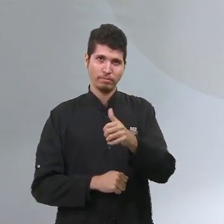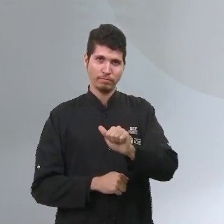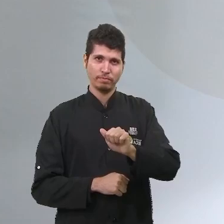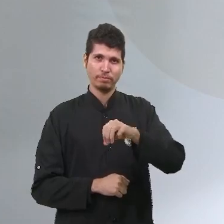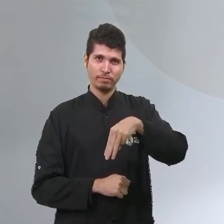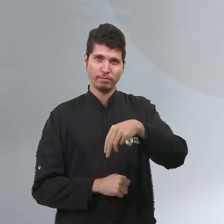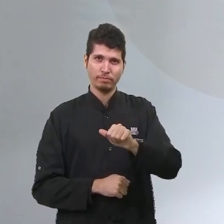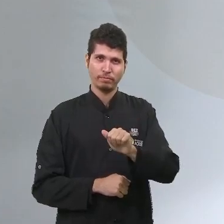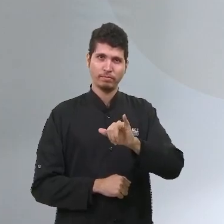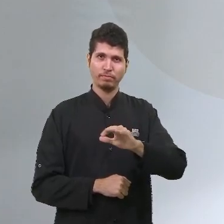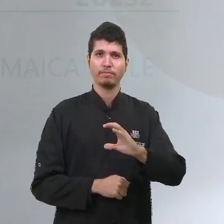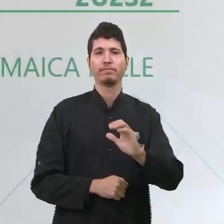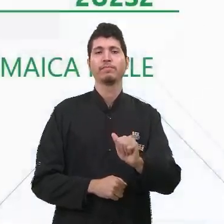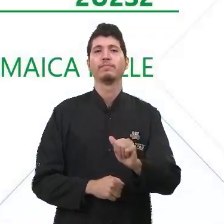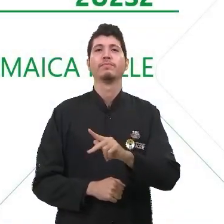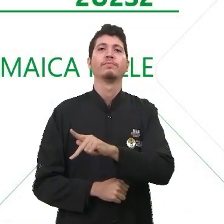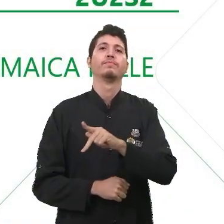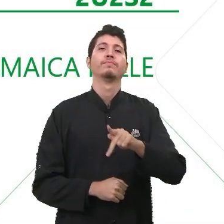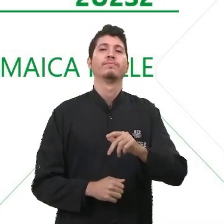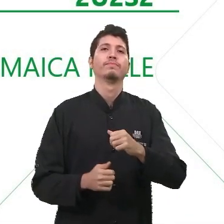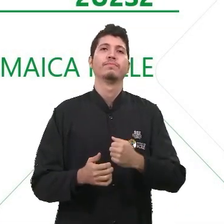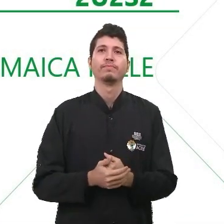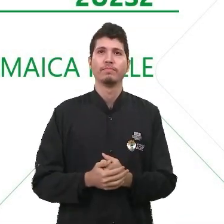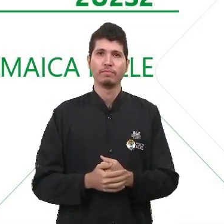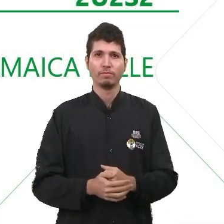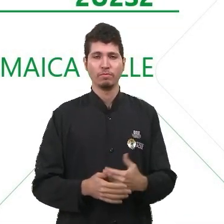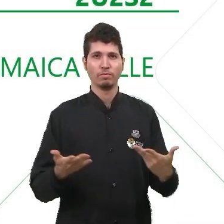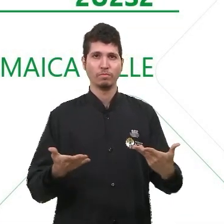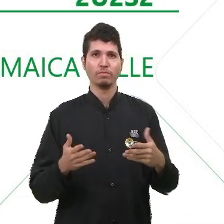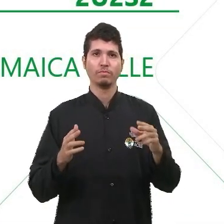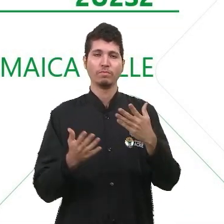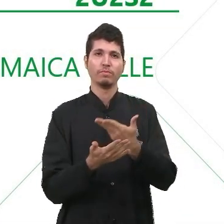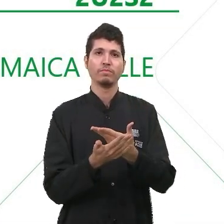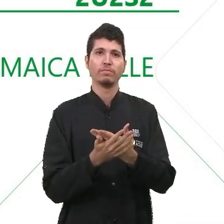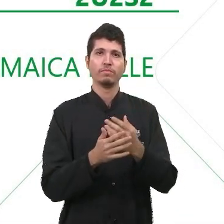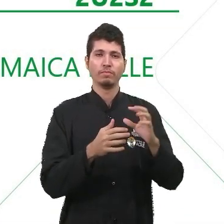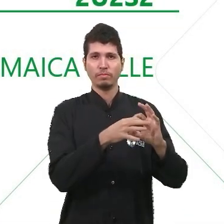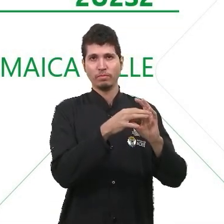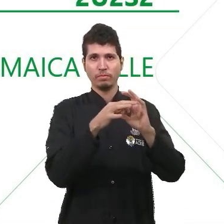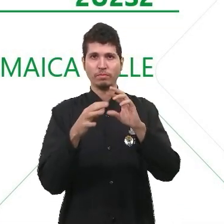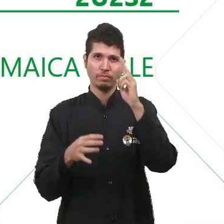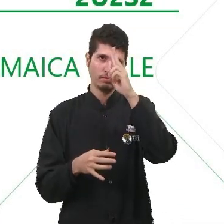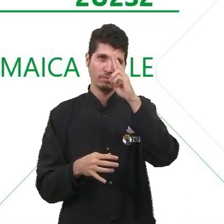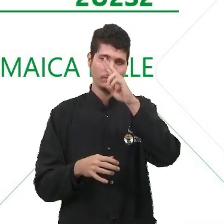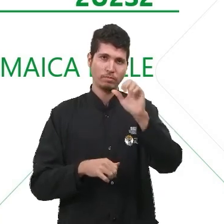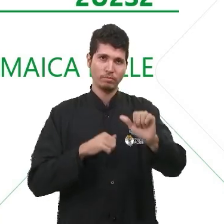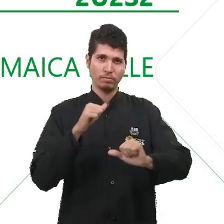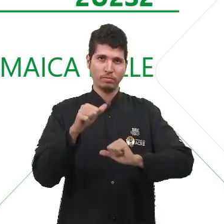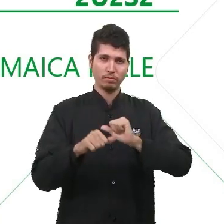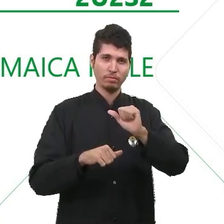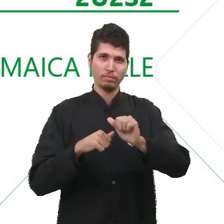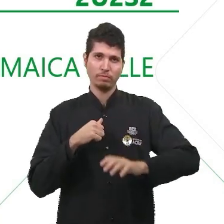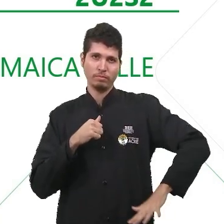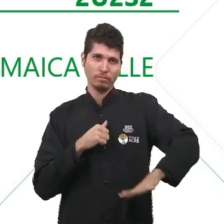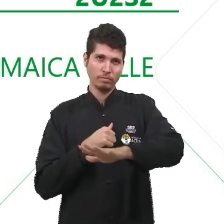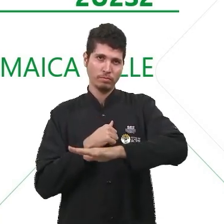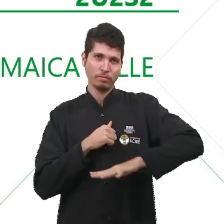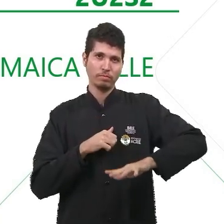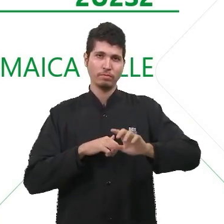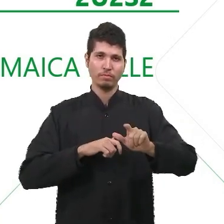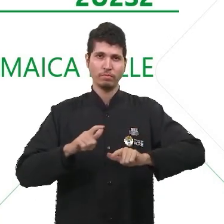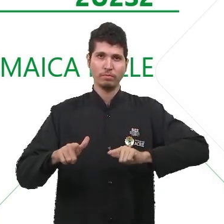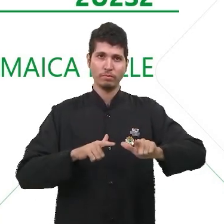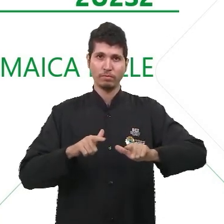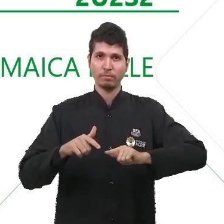a nossa aula é sobre a contextualização histórica e as transformações no mundo do trabalho. Lembrando que essa aula está